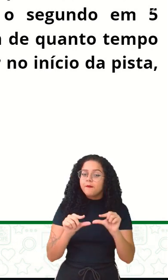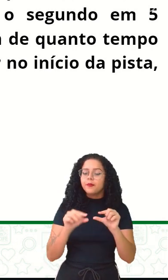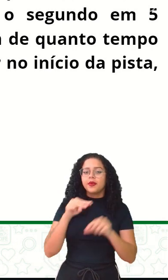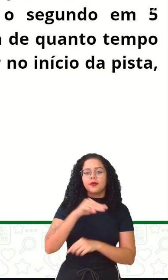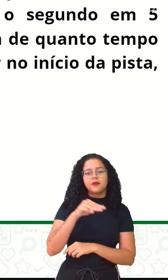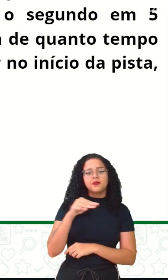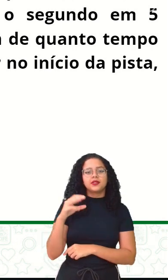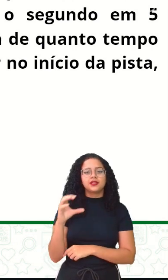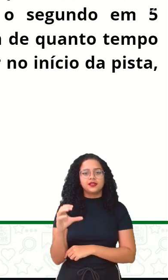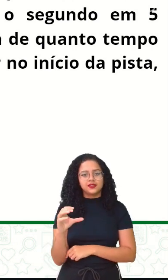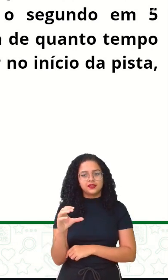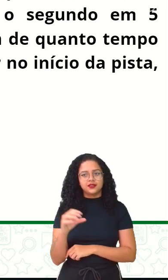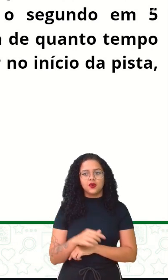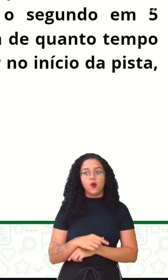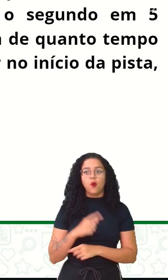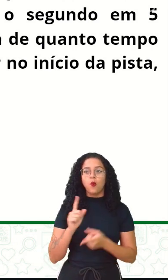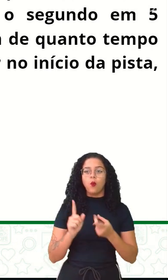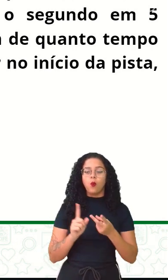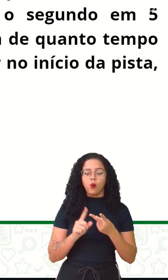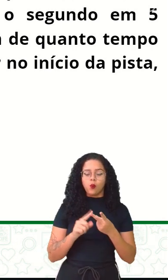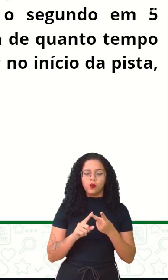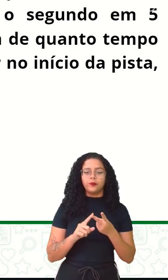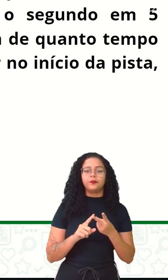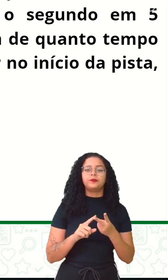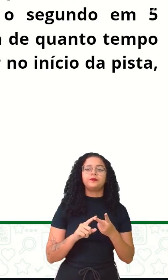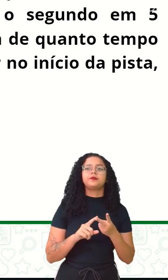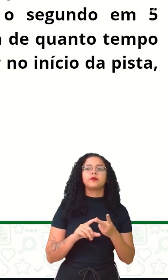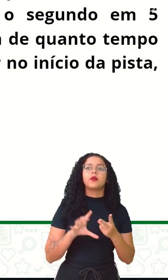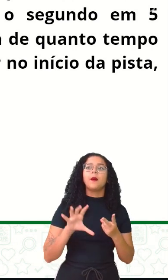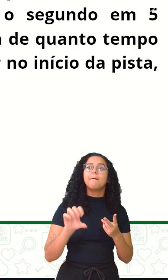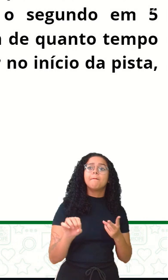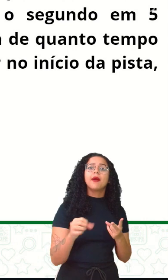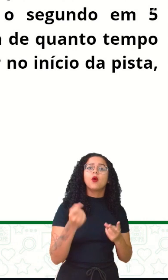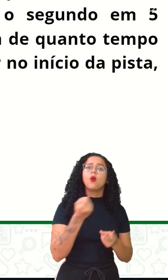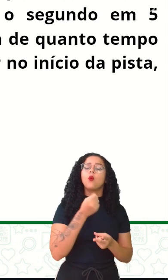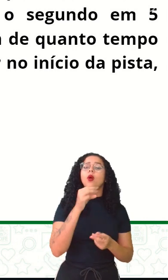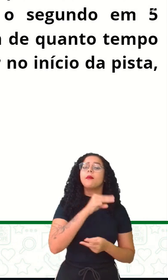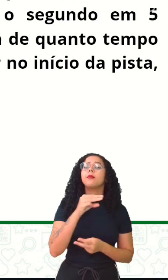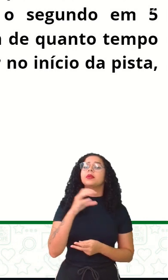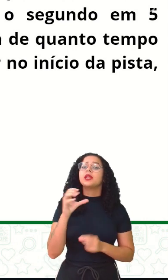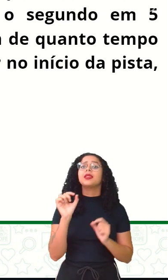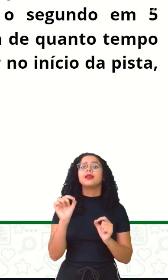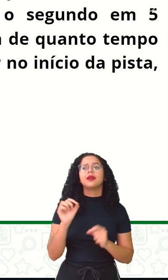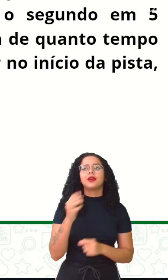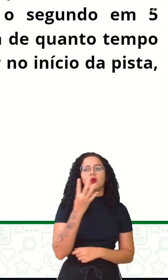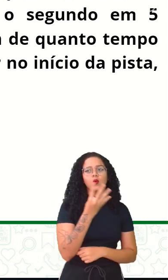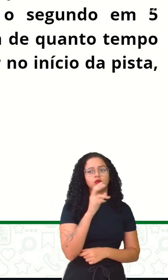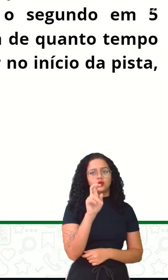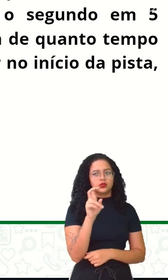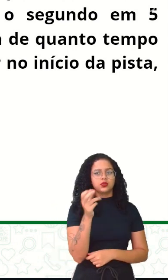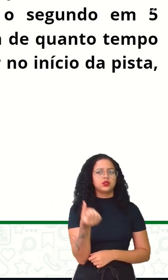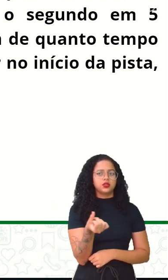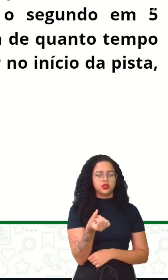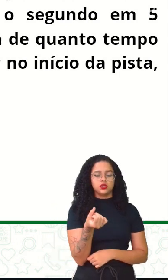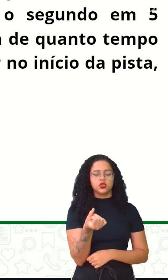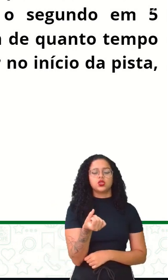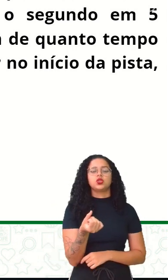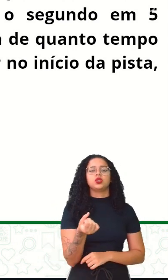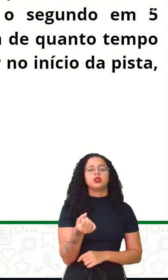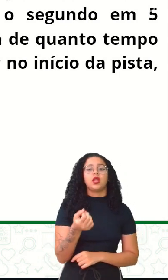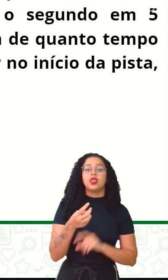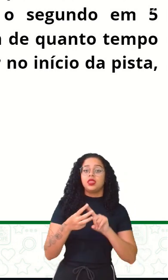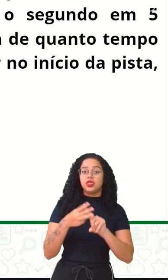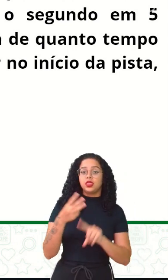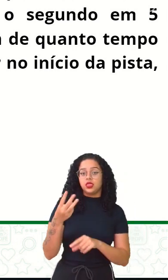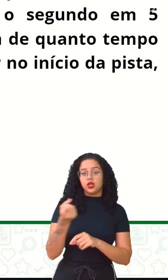comum. Segunda coisa, a gente vai pegar o MMC de quem, Ricardinho? De 4, de 5 e de 6. São